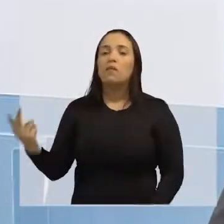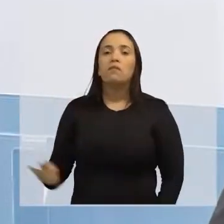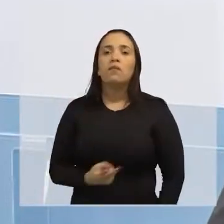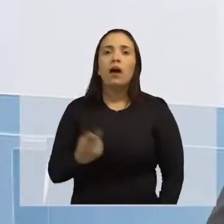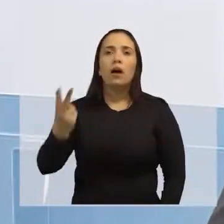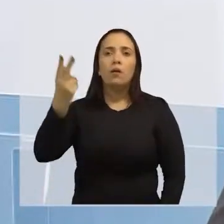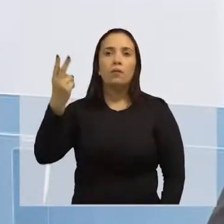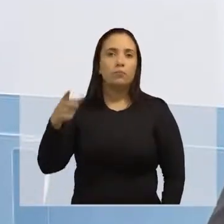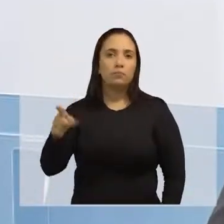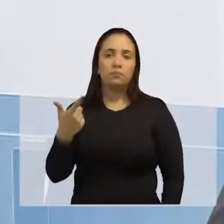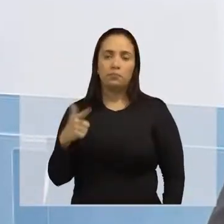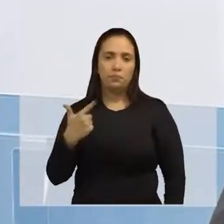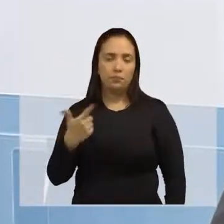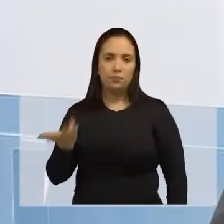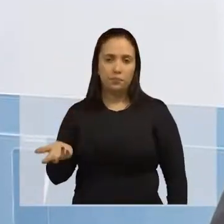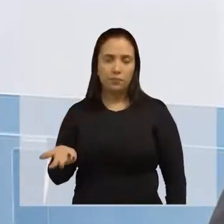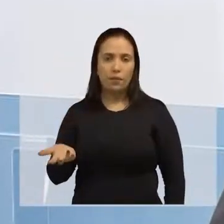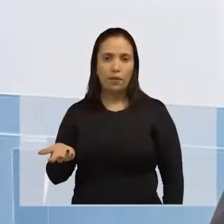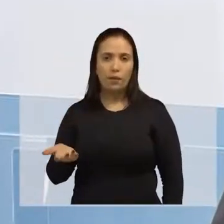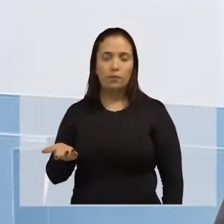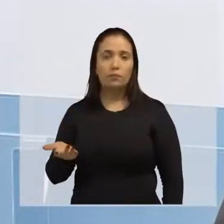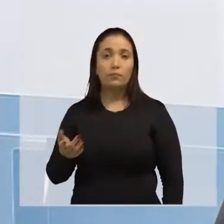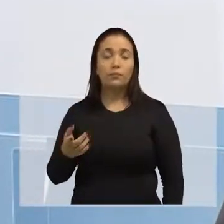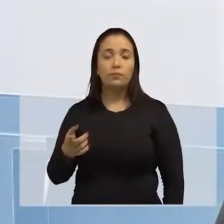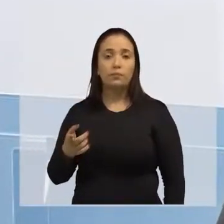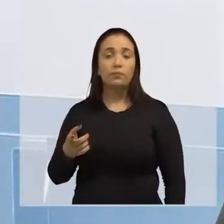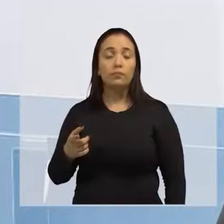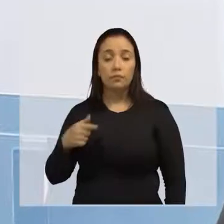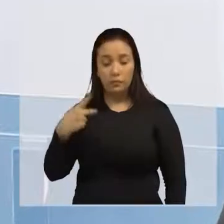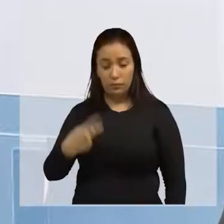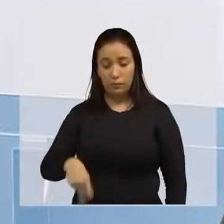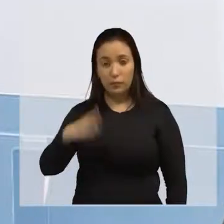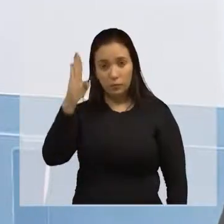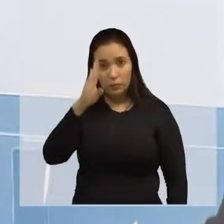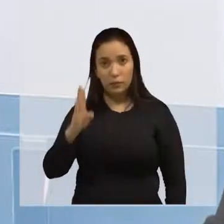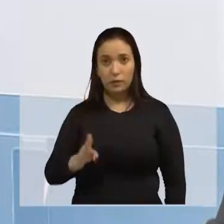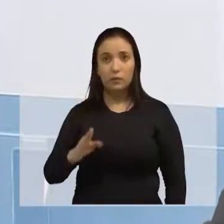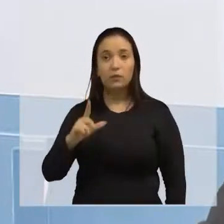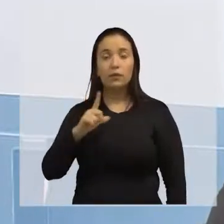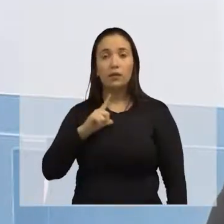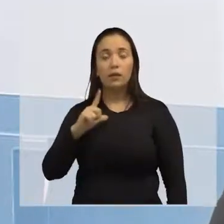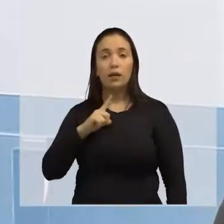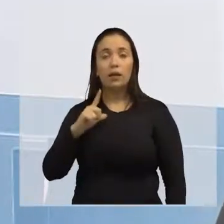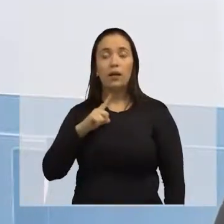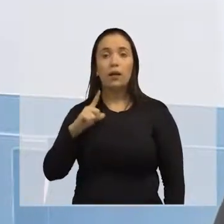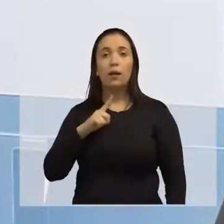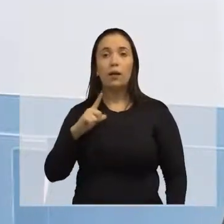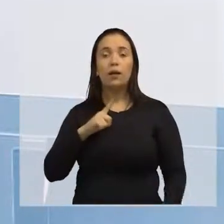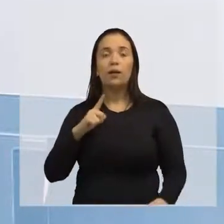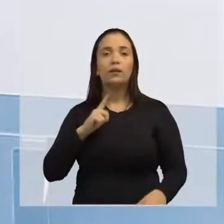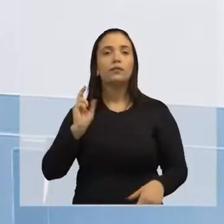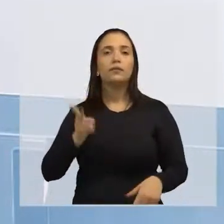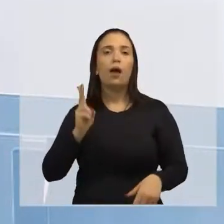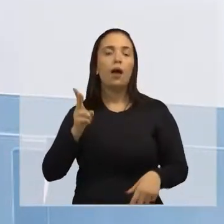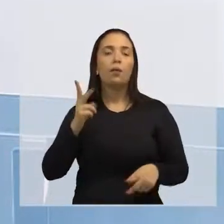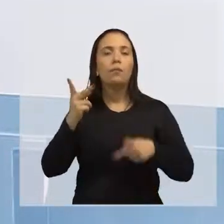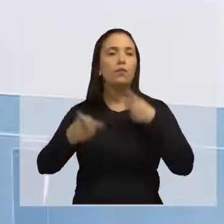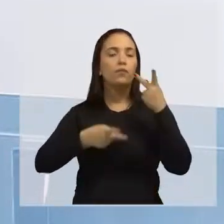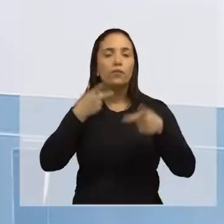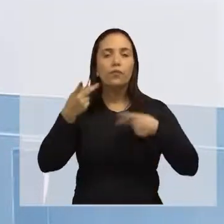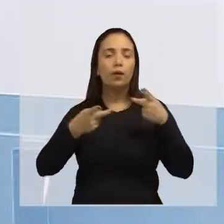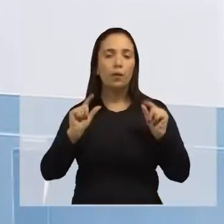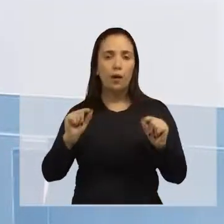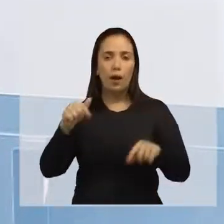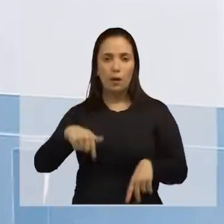é, olha, não... E nós ganhamos da Alemanha. Aqui no Brasil, a gente tinha mania de dizer aqui no Brasil, que no Brasil, o Brasil não